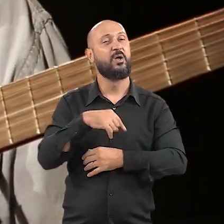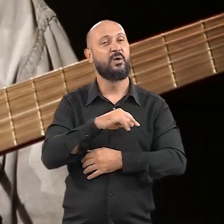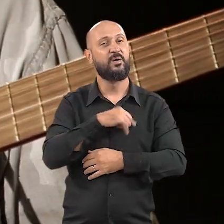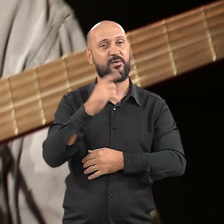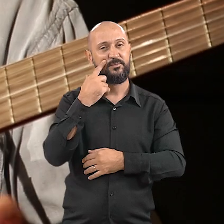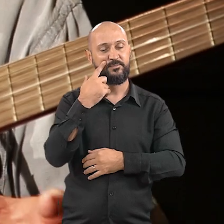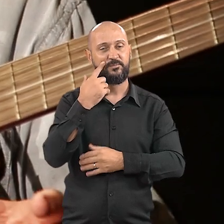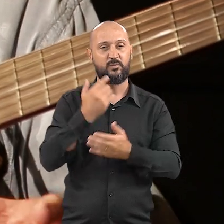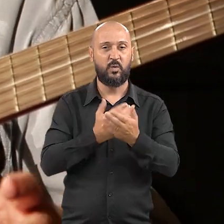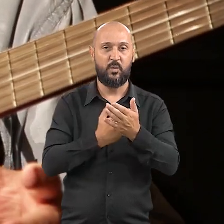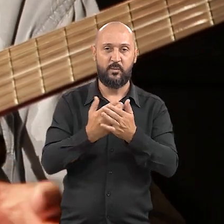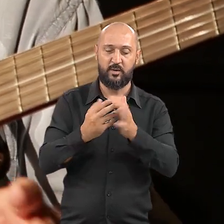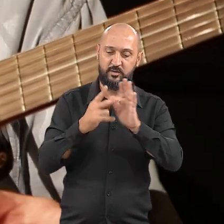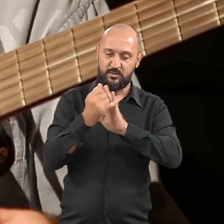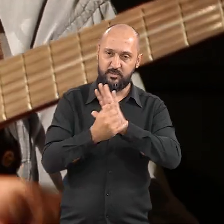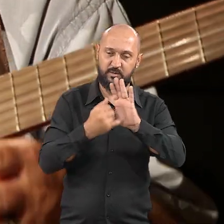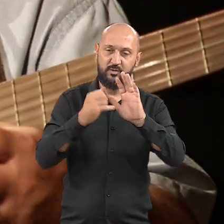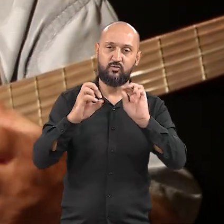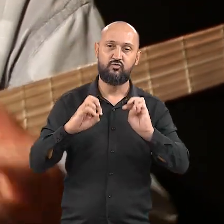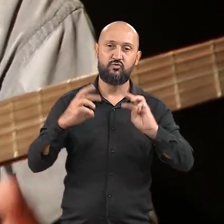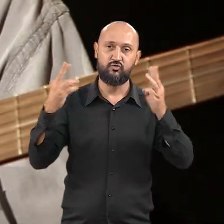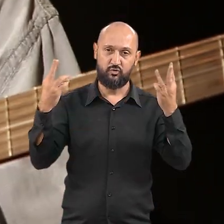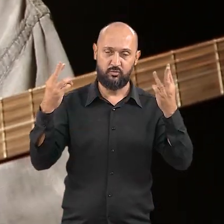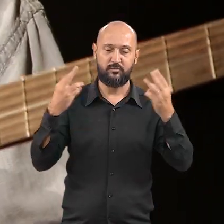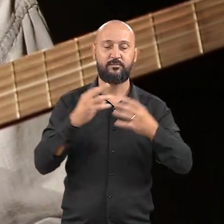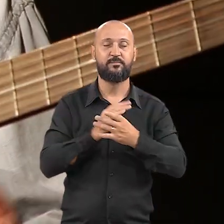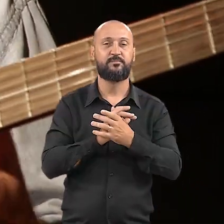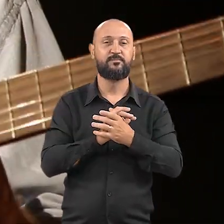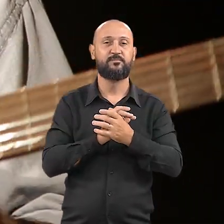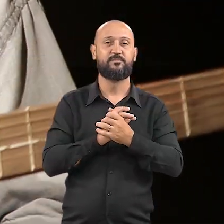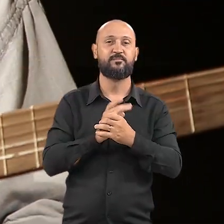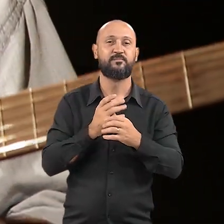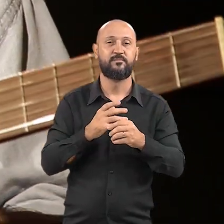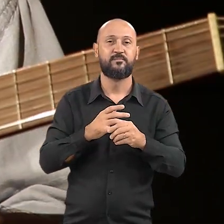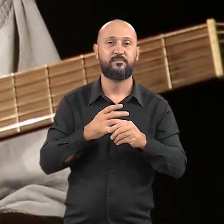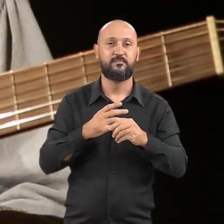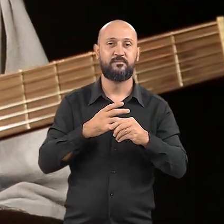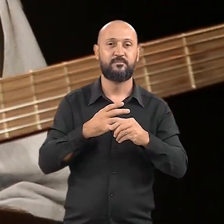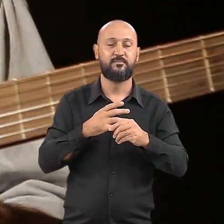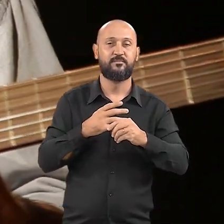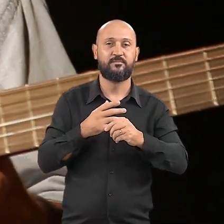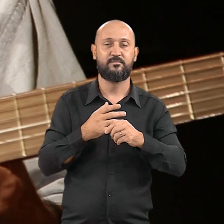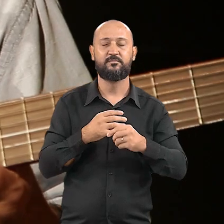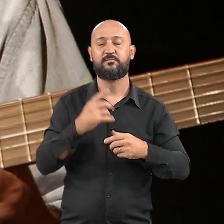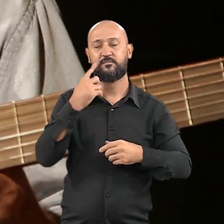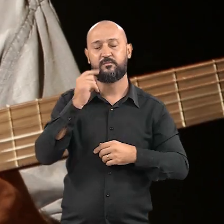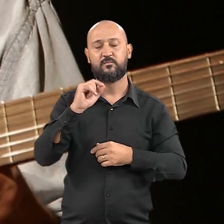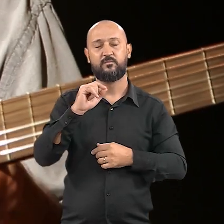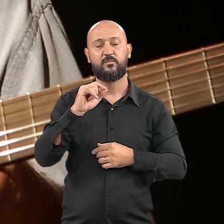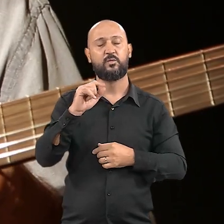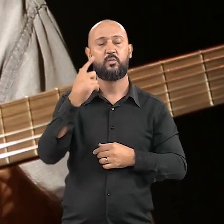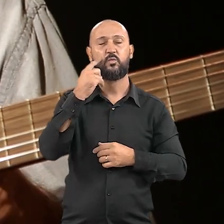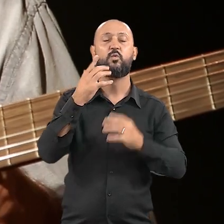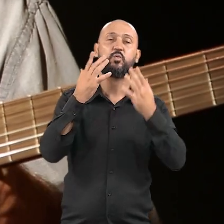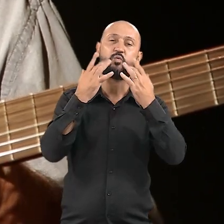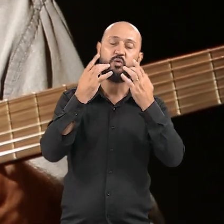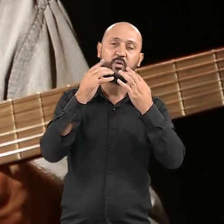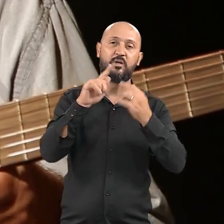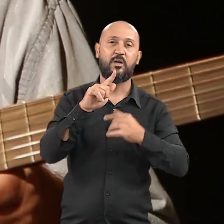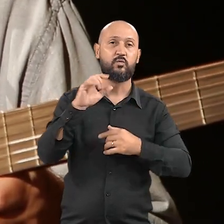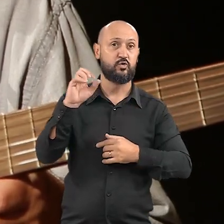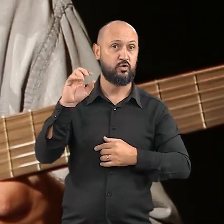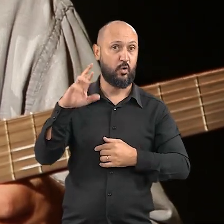ele nasce desse projeto, desse show, que aliás chegamos a tocar ele no Glauci Rocha, num projeto